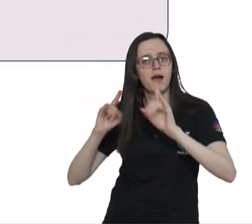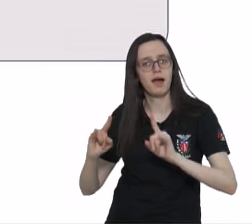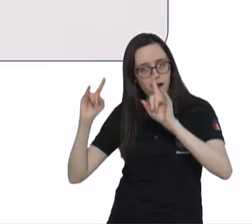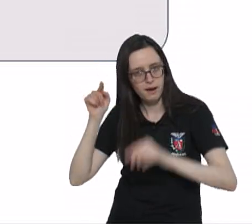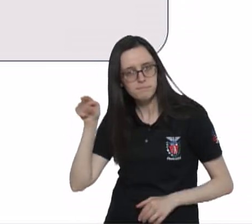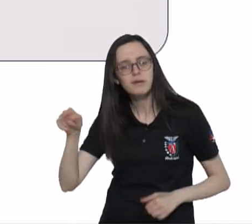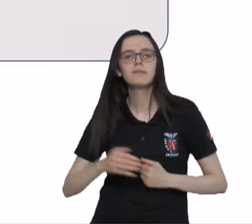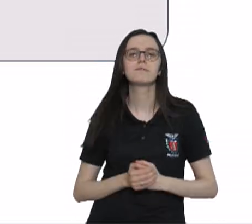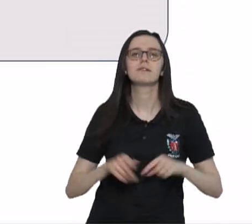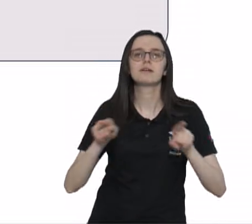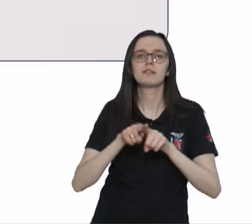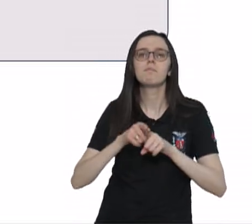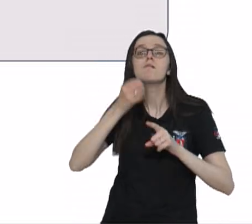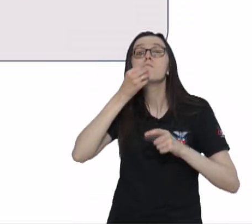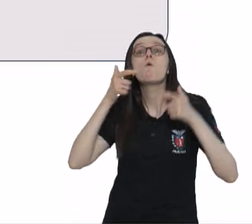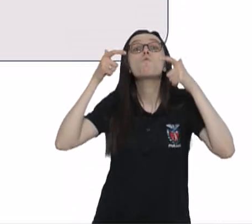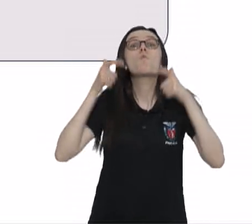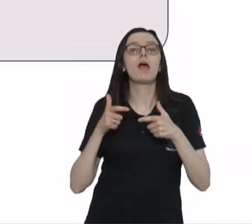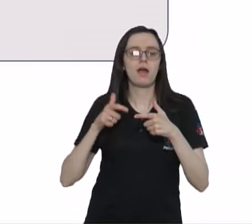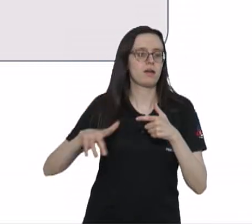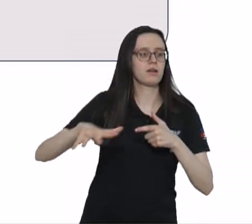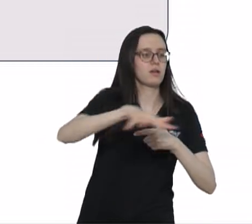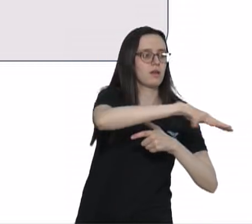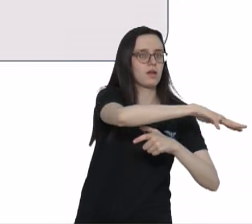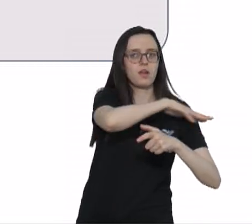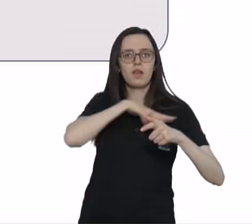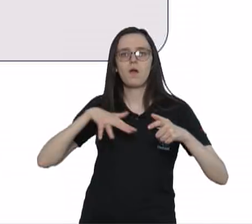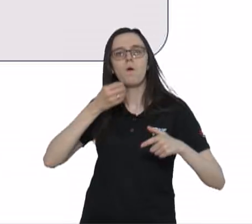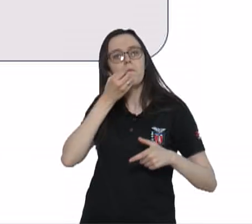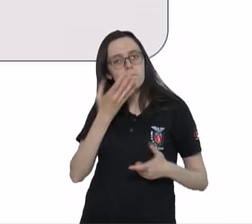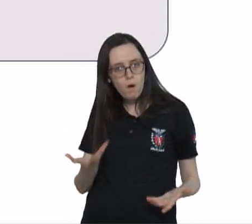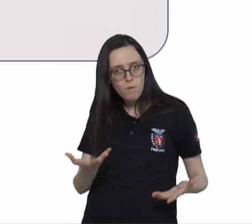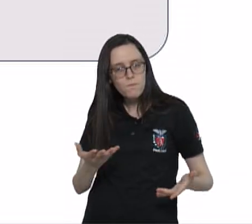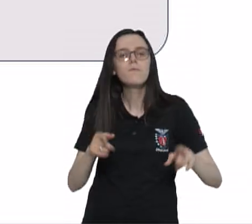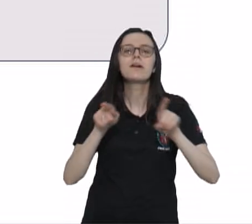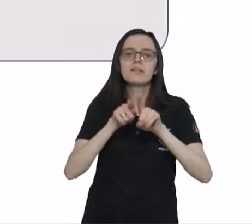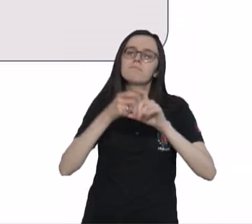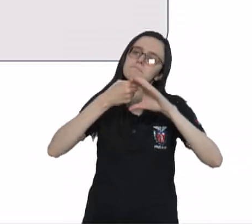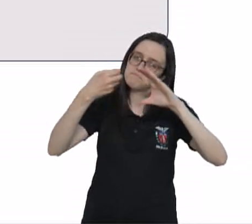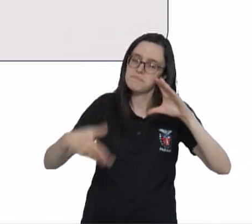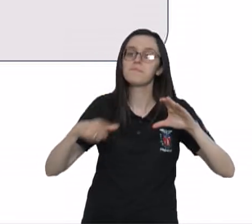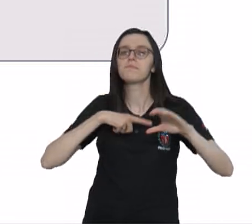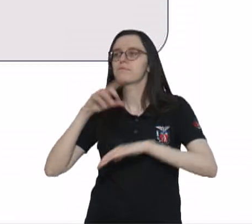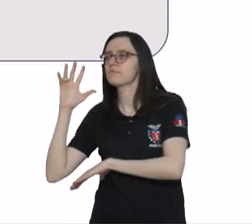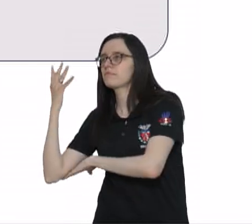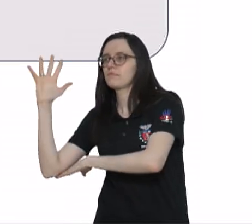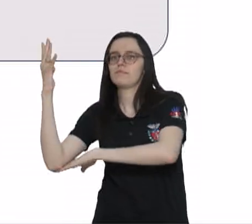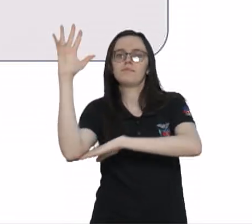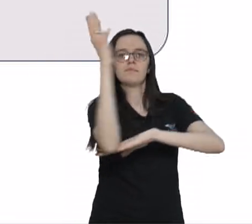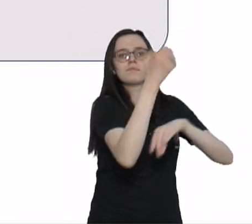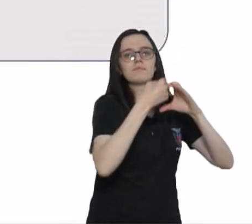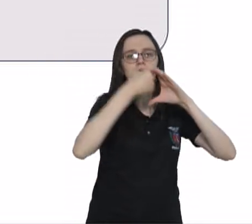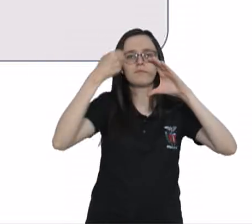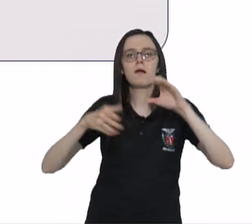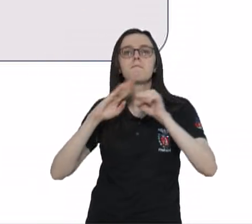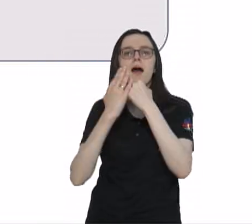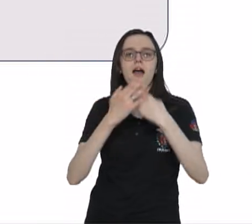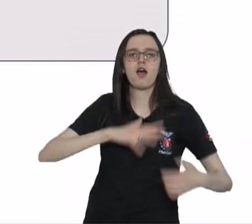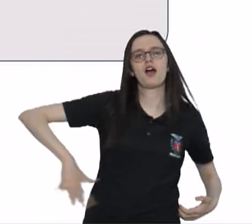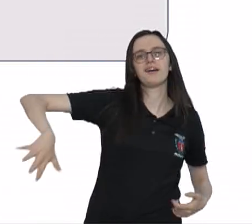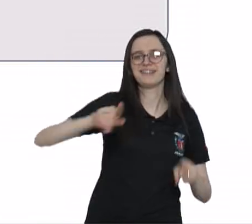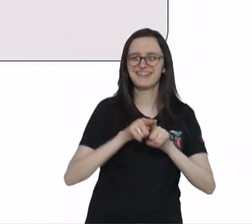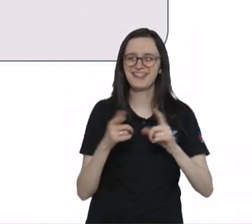apartamento. Privilegiada, que está dando característica à localização. E arborizado, que está dando características ao bairro,